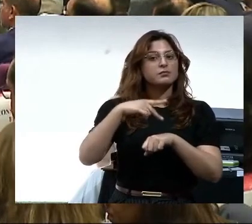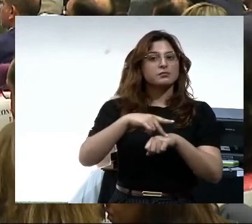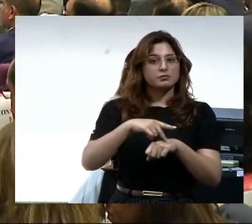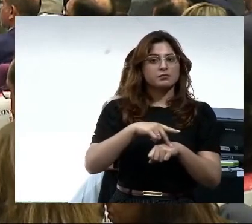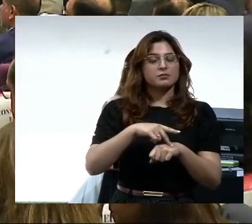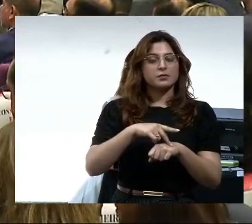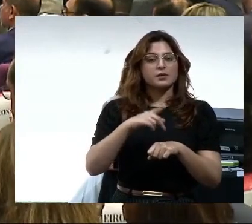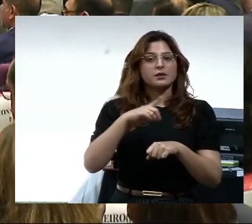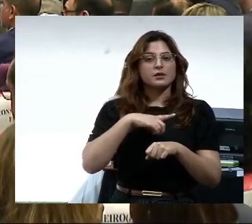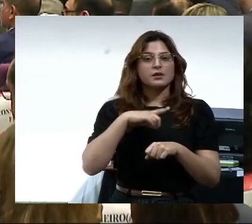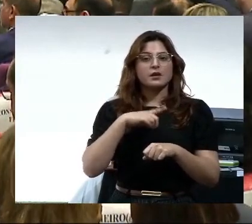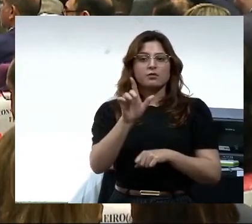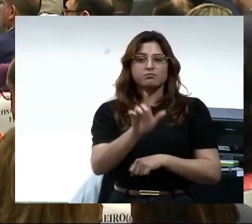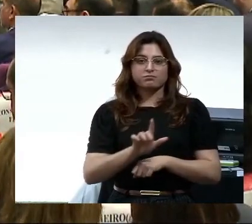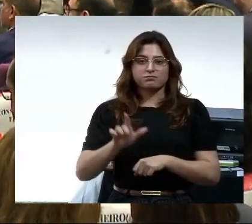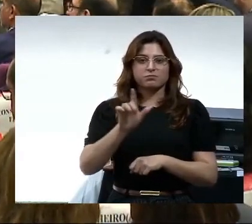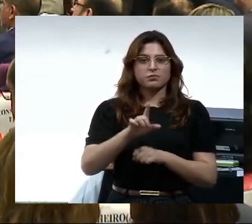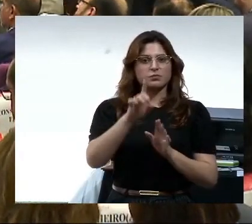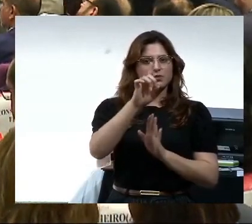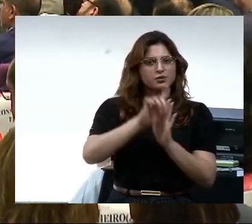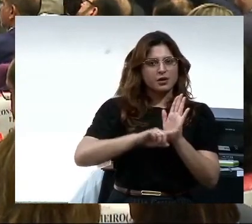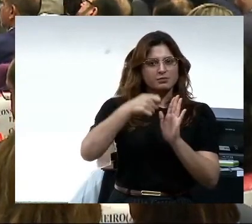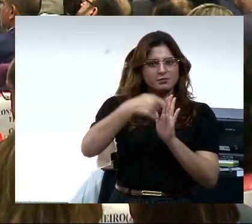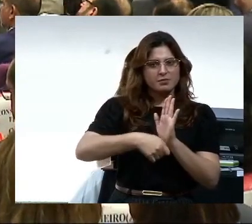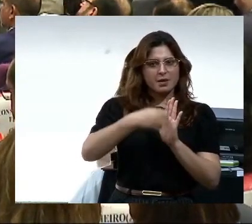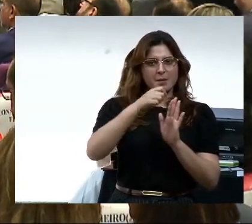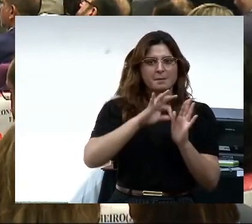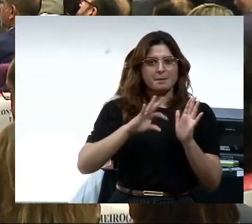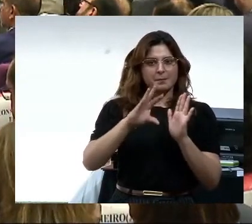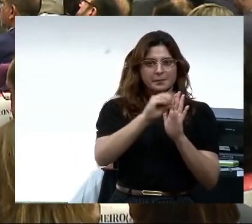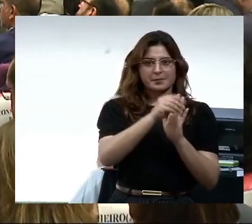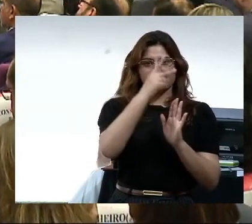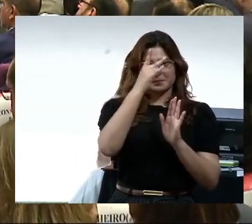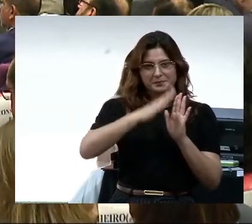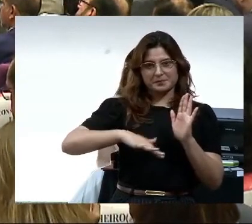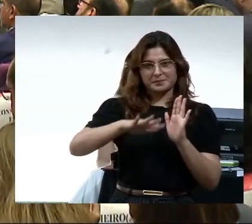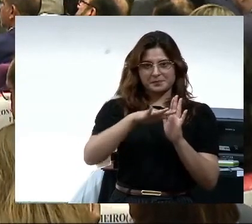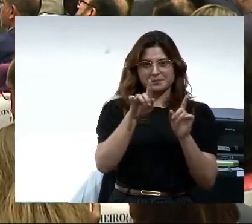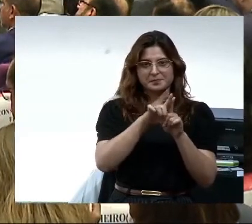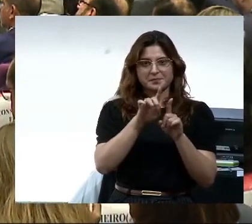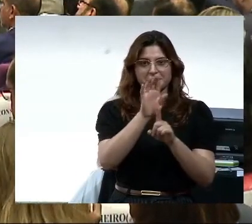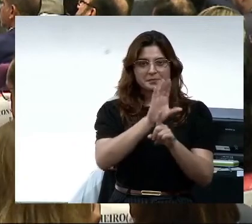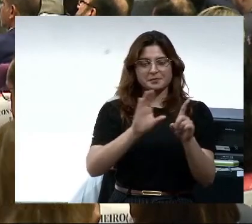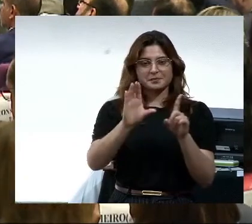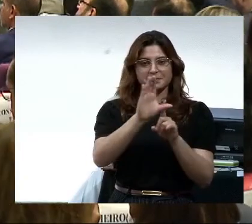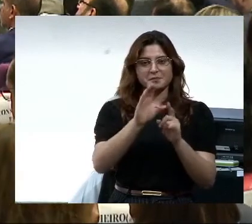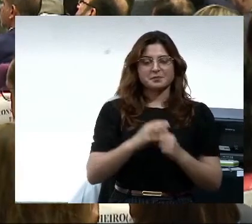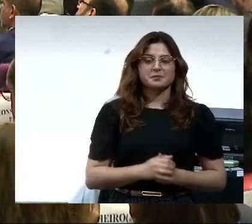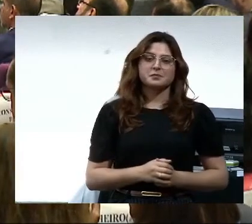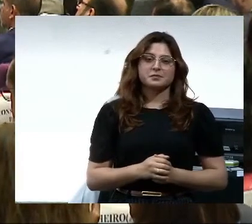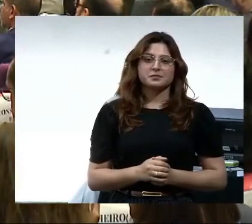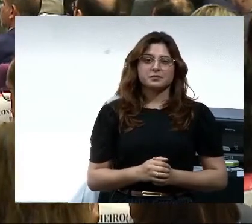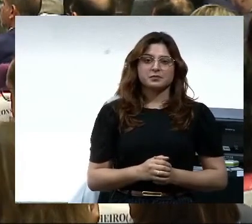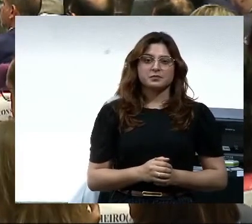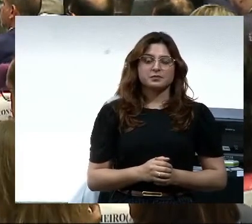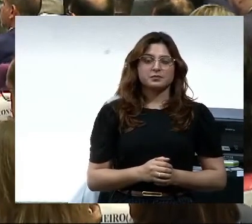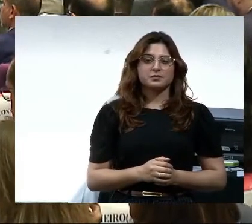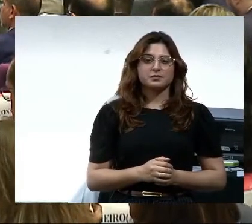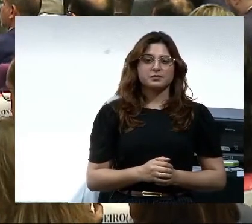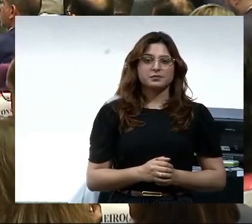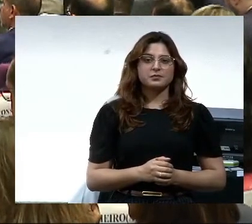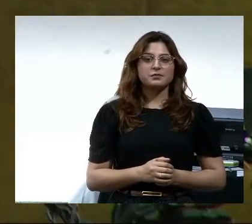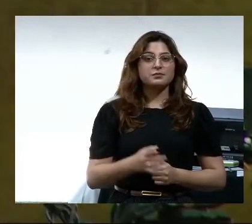a mesma lógica de direitos e garantias para todos os entes federados e seus cidadãos. Somos